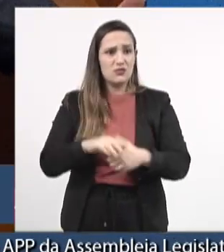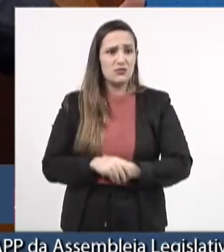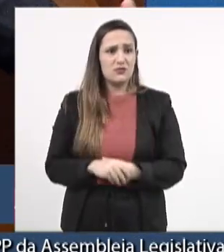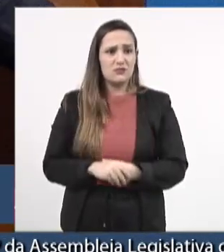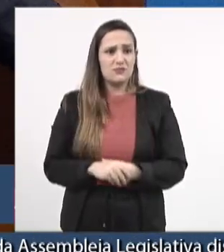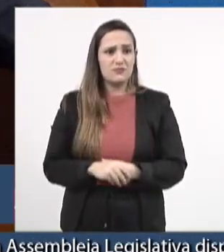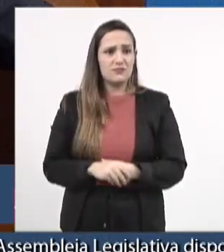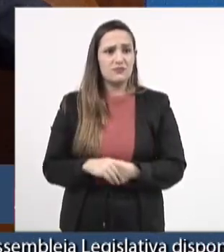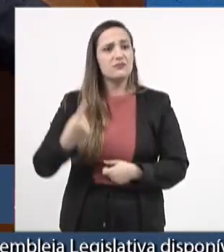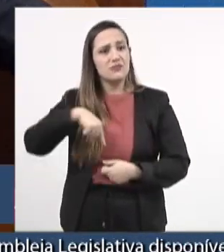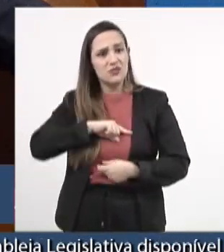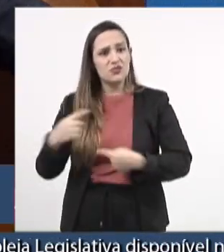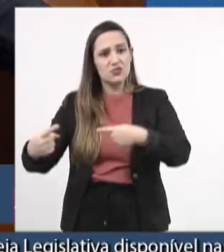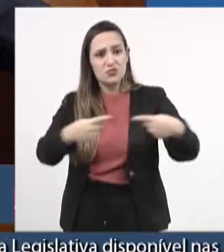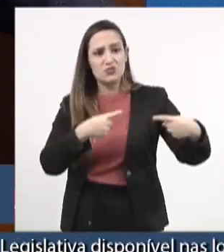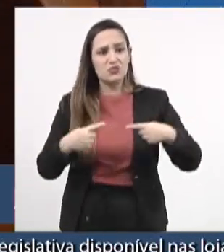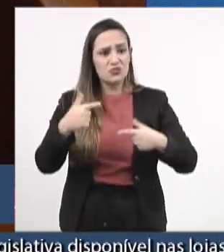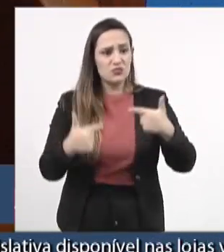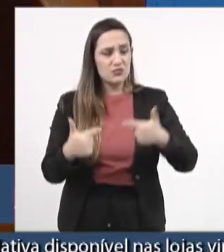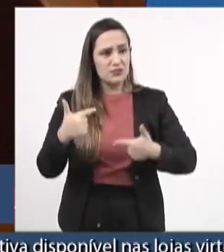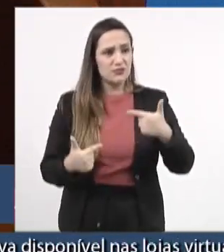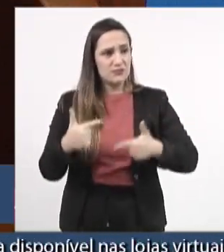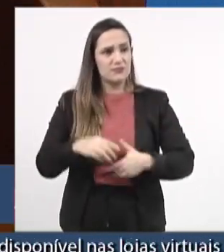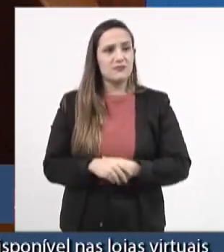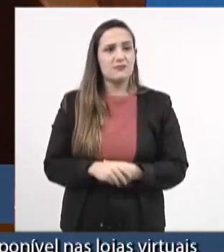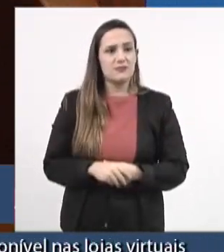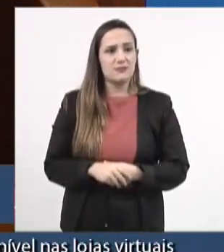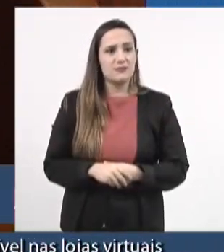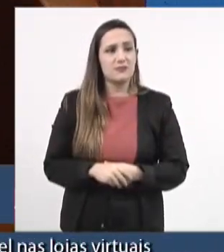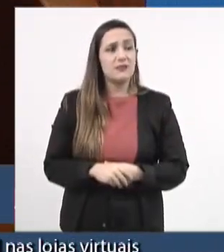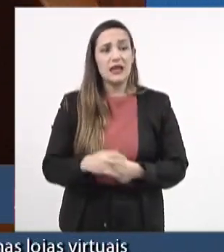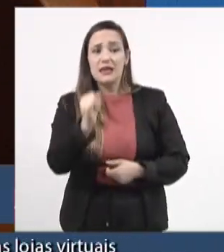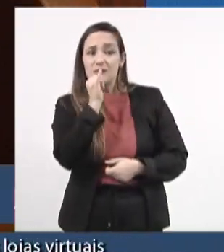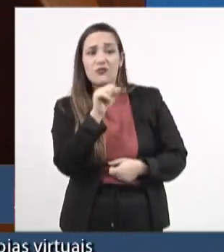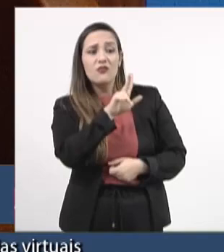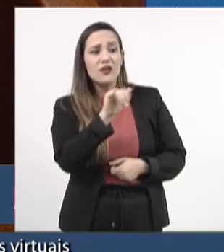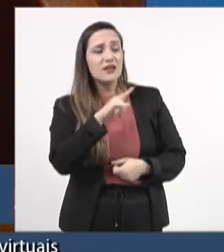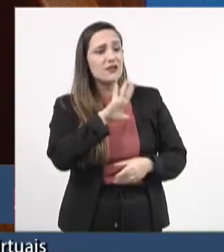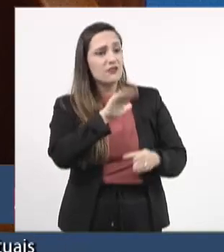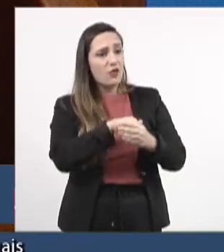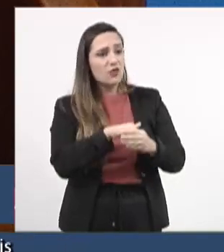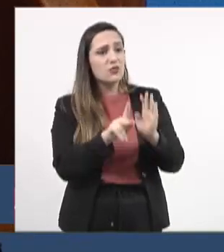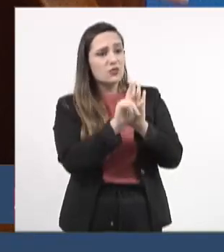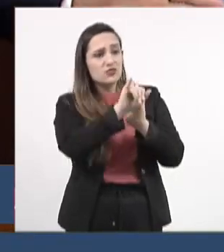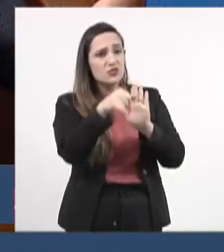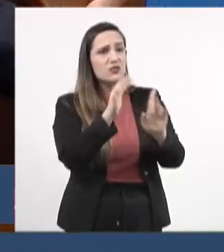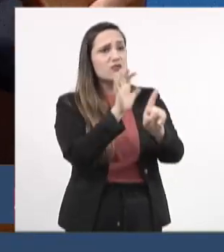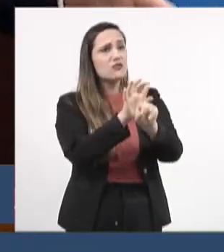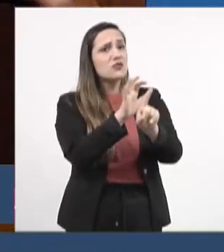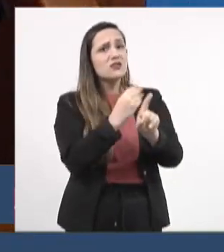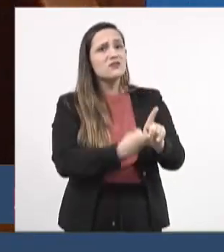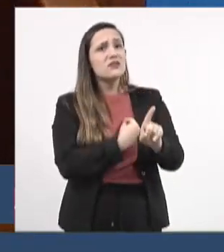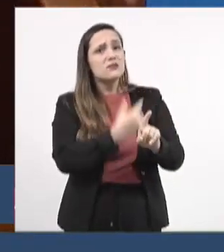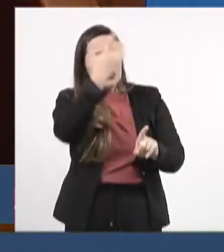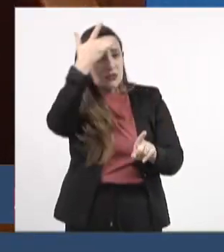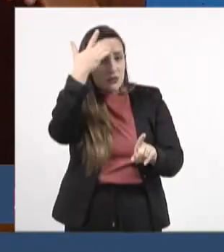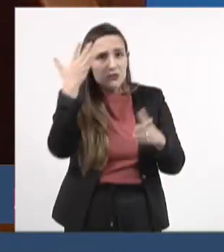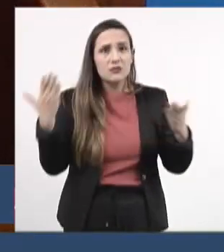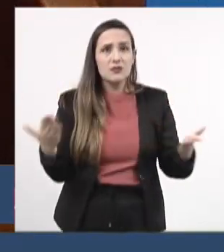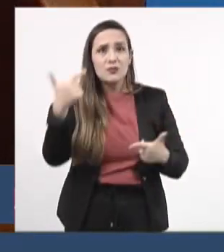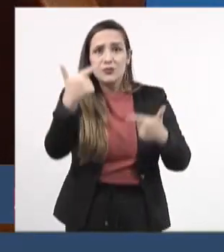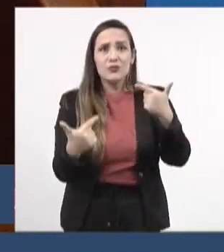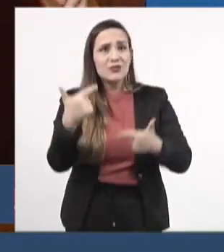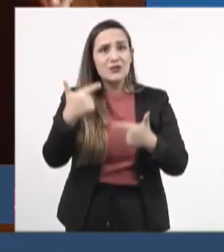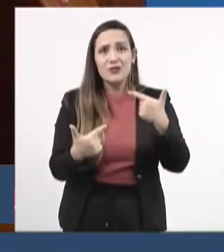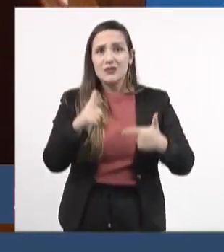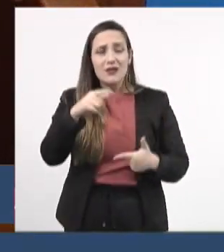não discutindo política? Daqui a pouco nós vamos votar projetos que interferem na vida das pessoas. A política faz